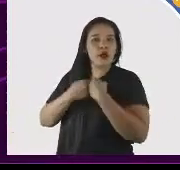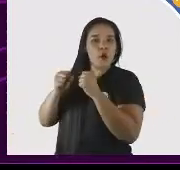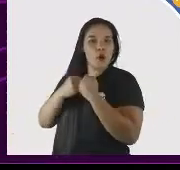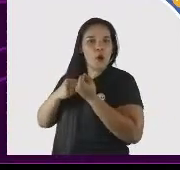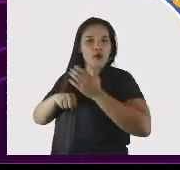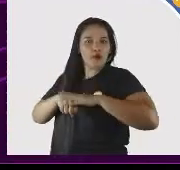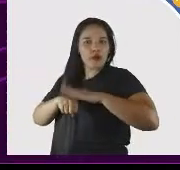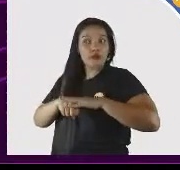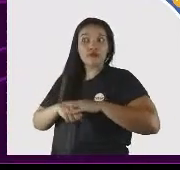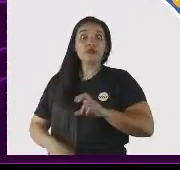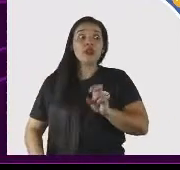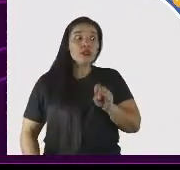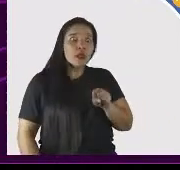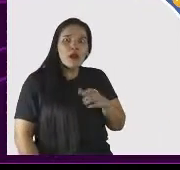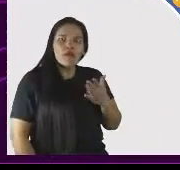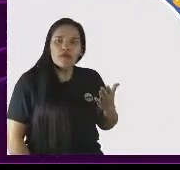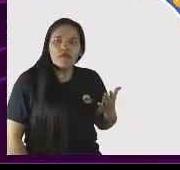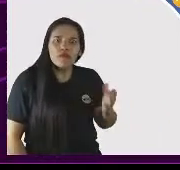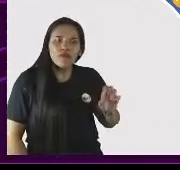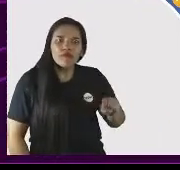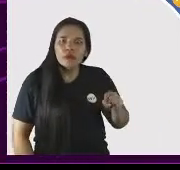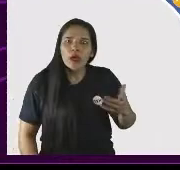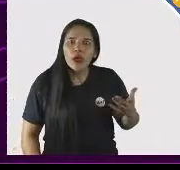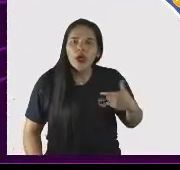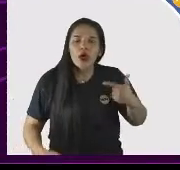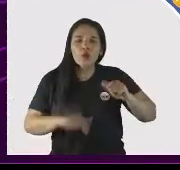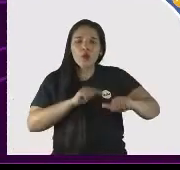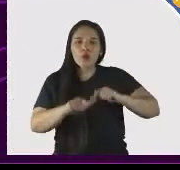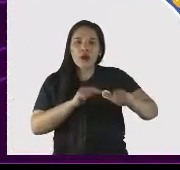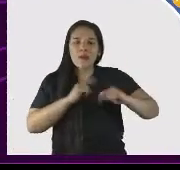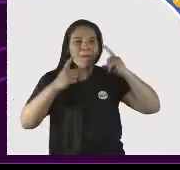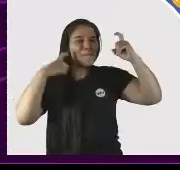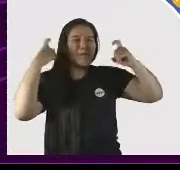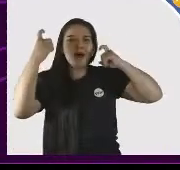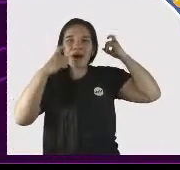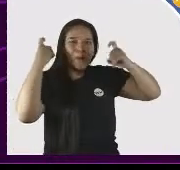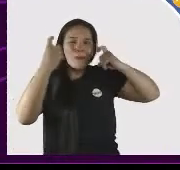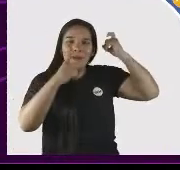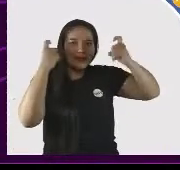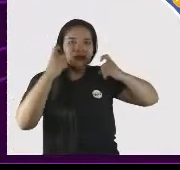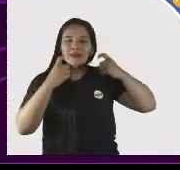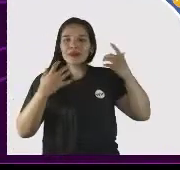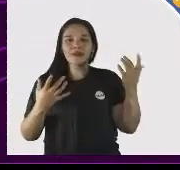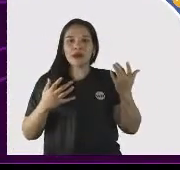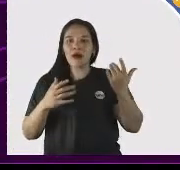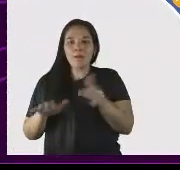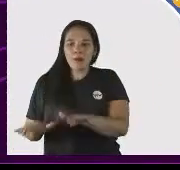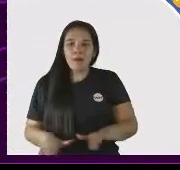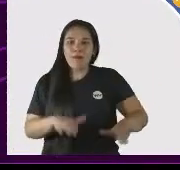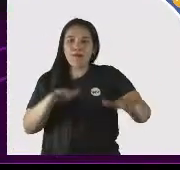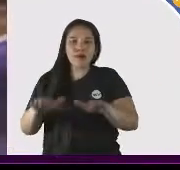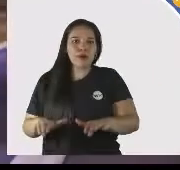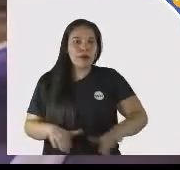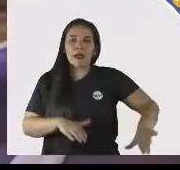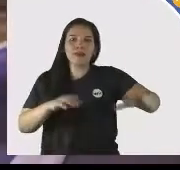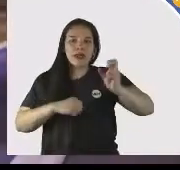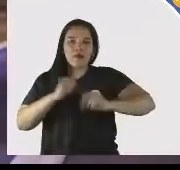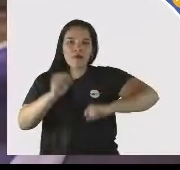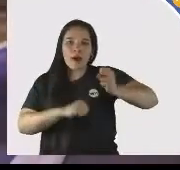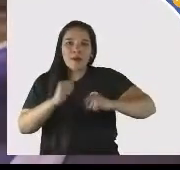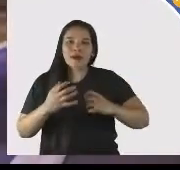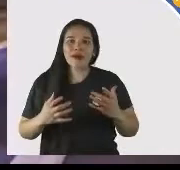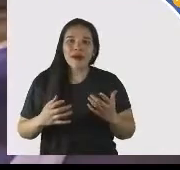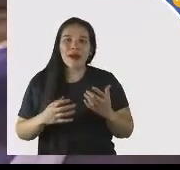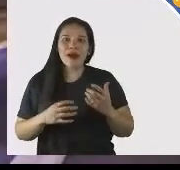sim e esse trabalho hoje é a maior preocupação das montadoras porque em dois anos o sistema